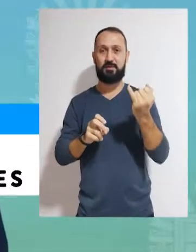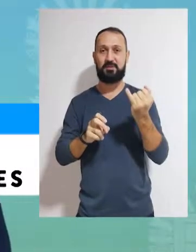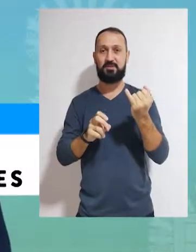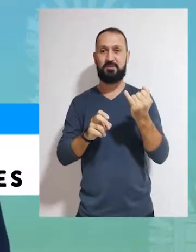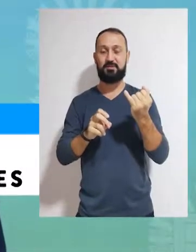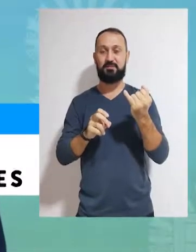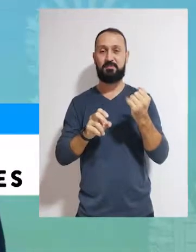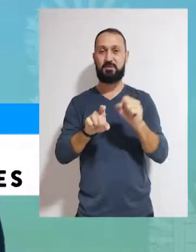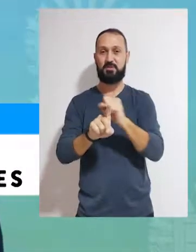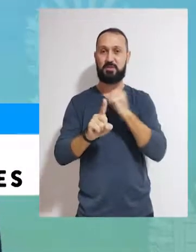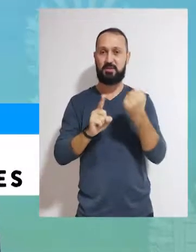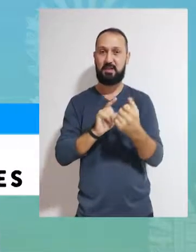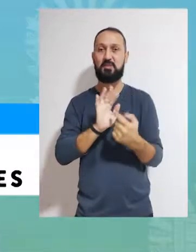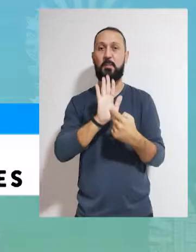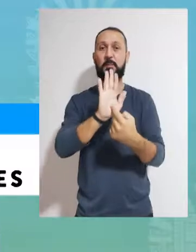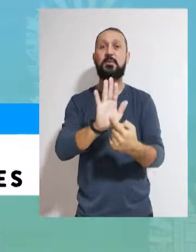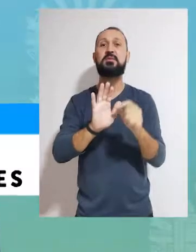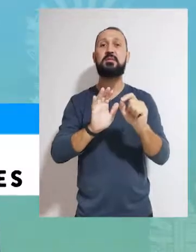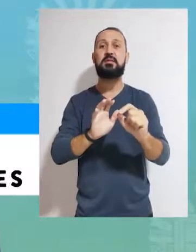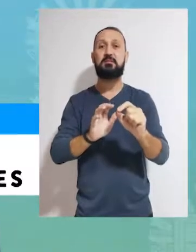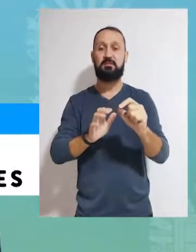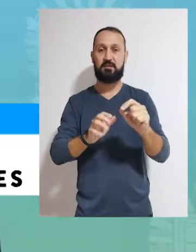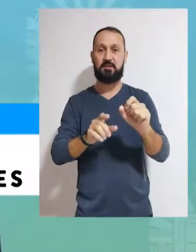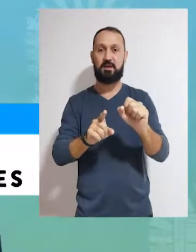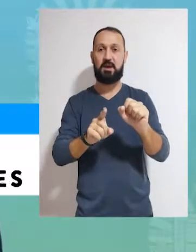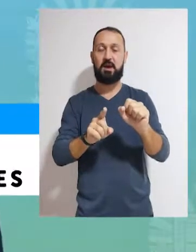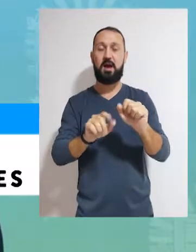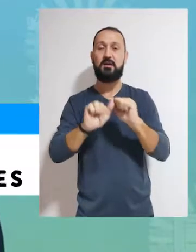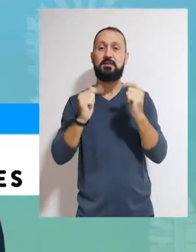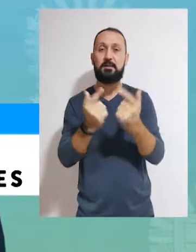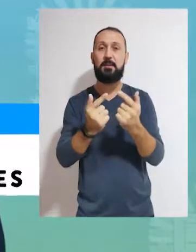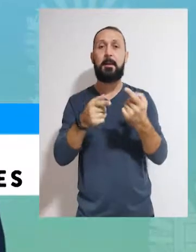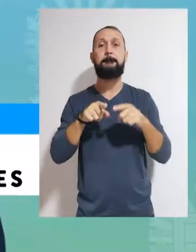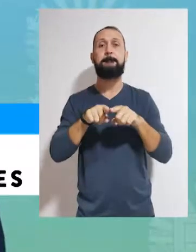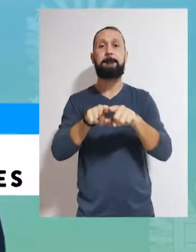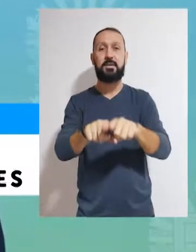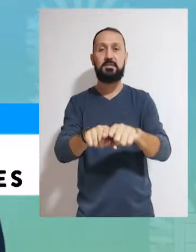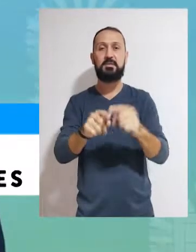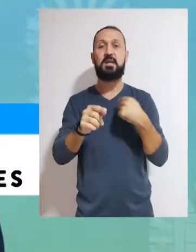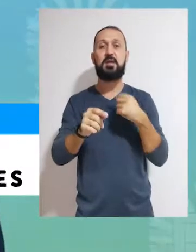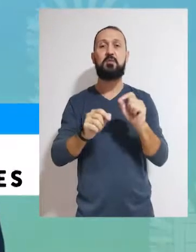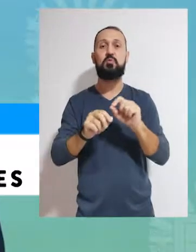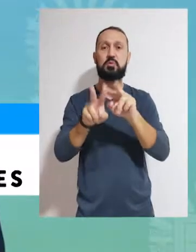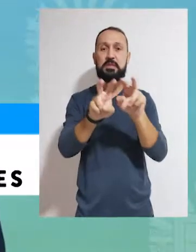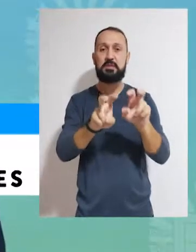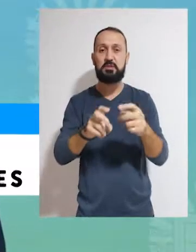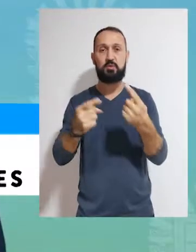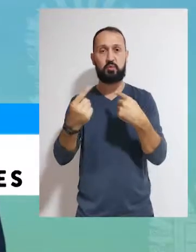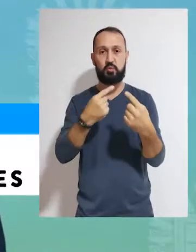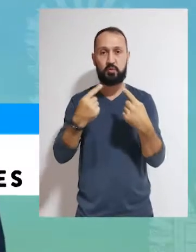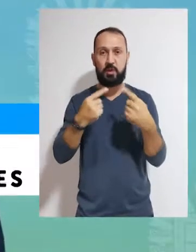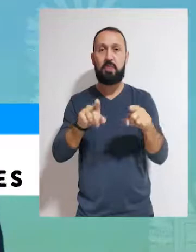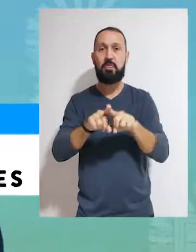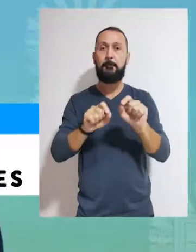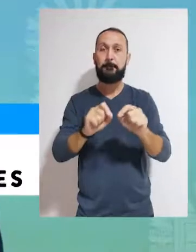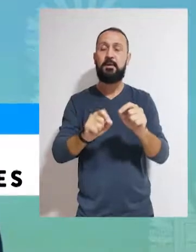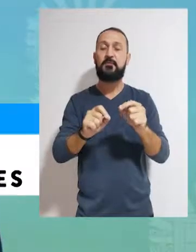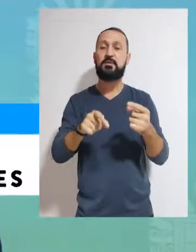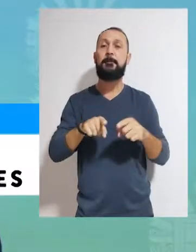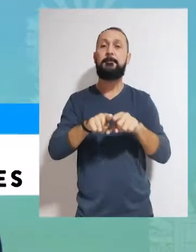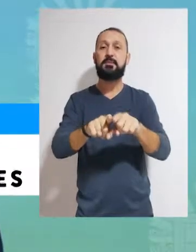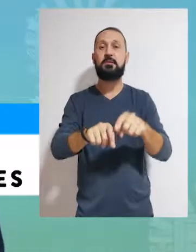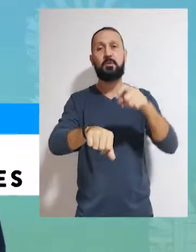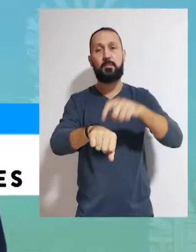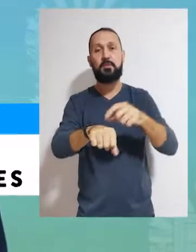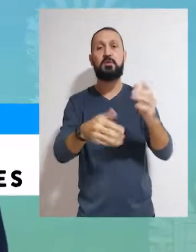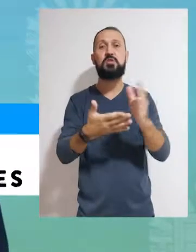a sociedade, mostrando que a Assembleia é parceira na discussão dos assuntos e vai ser